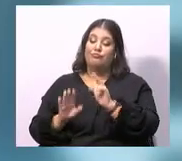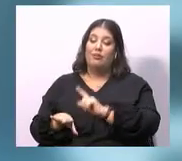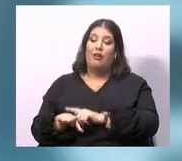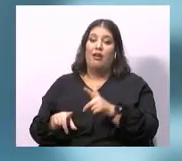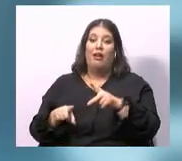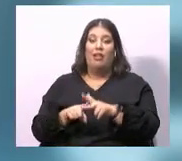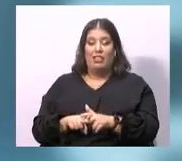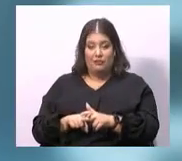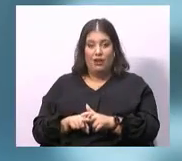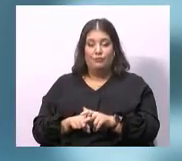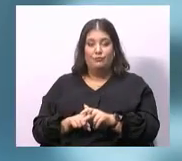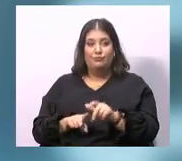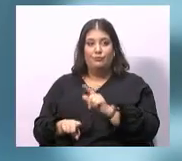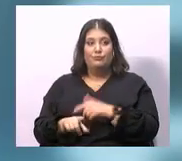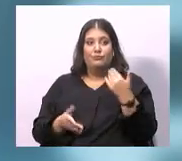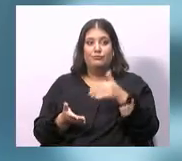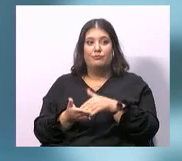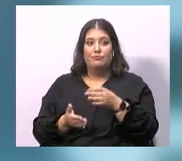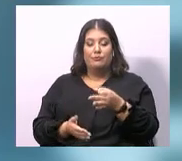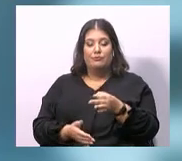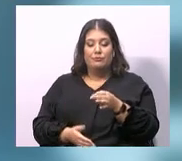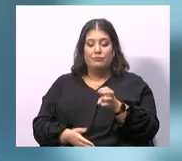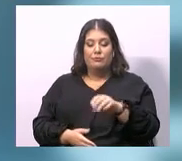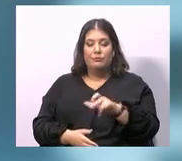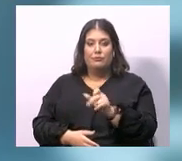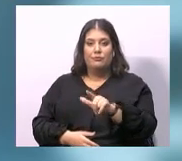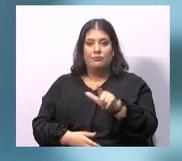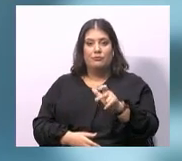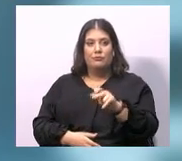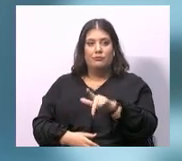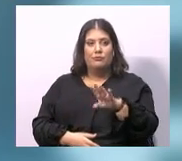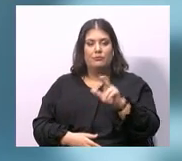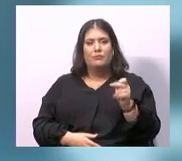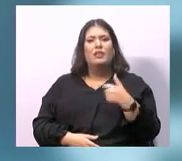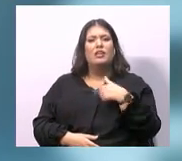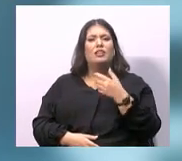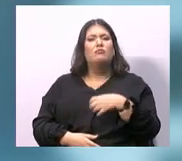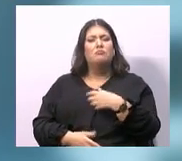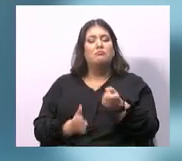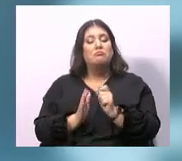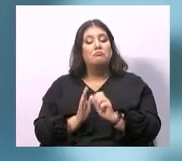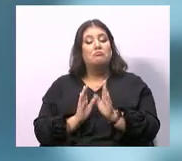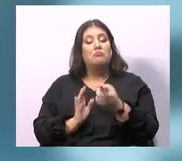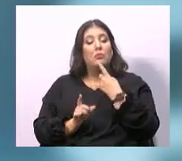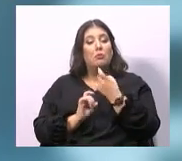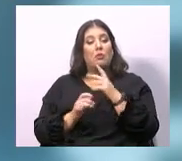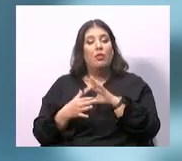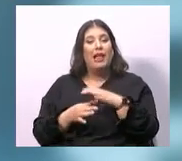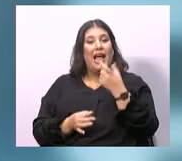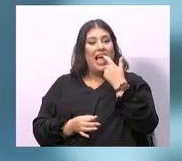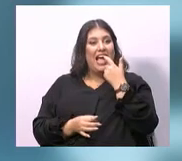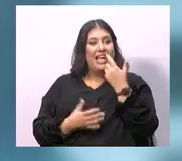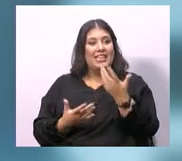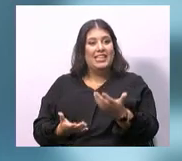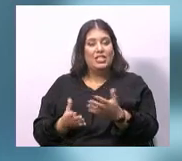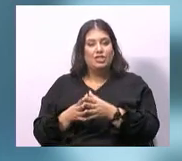curtíssimo intervalo. Na última hora vai estar connosco o Dr. Miguel Almeida, médico dentista. Isto significa que pode já tomar nota da questão que quer fazer relacionada